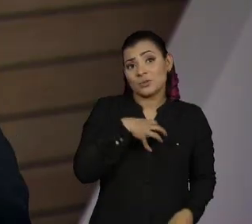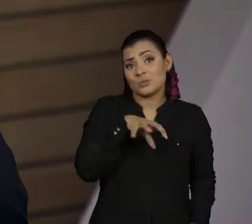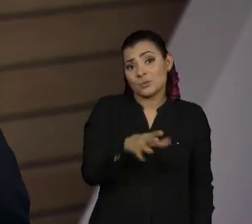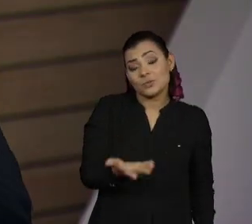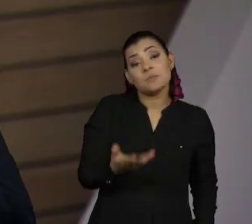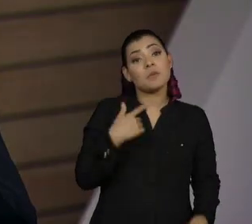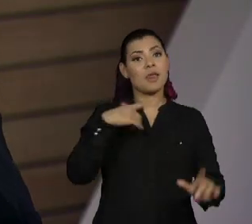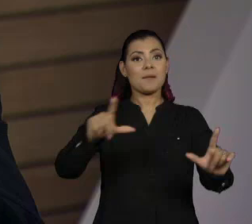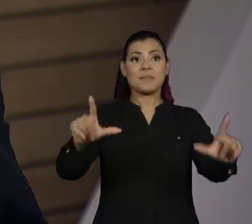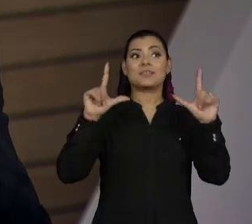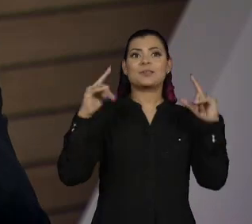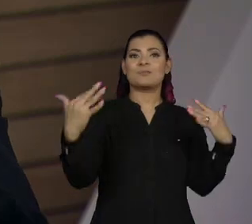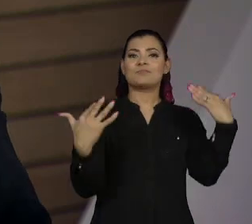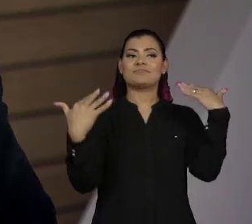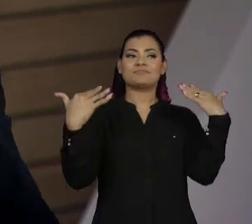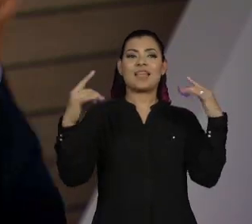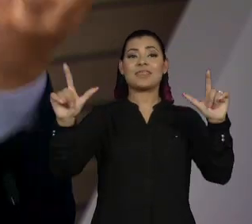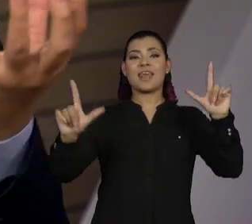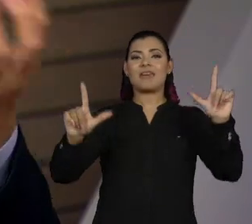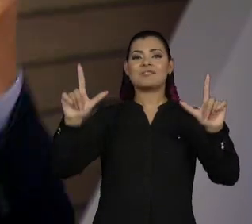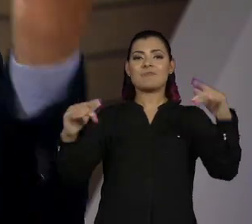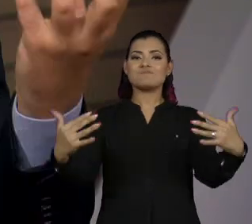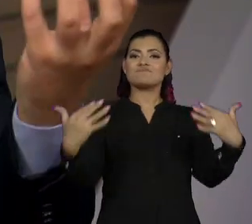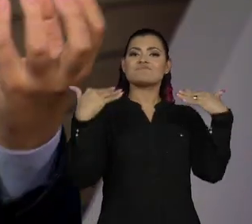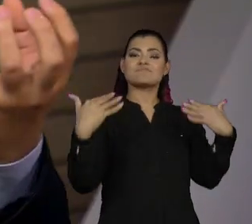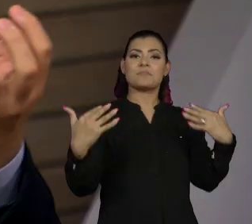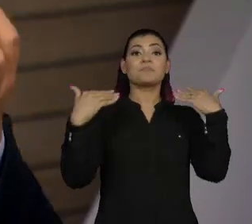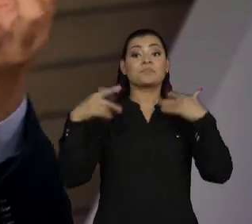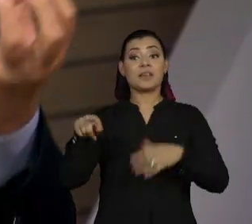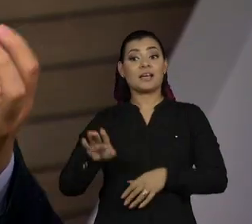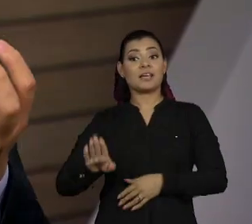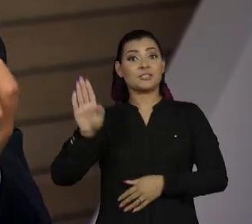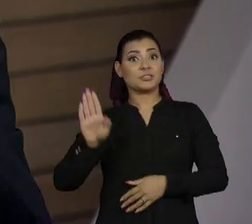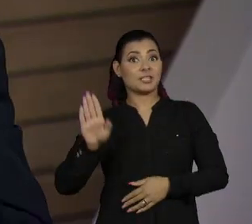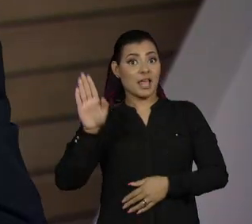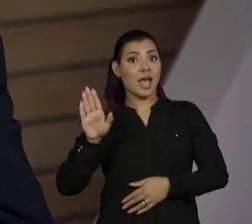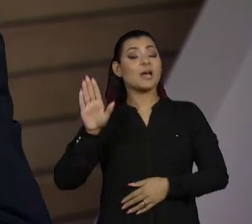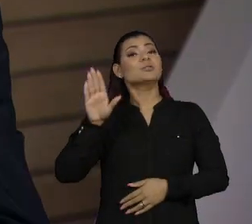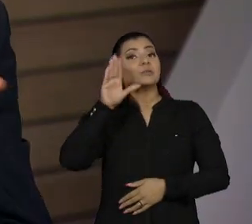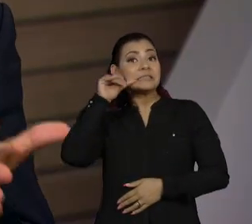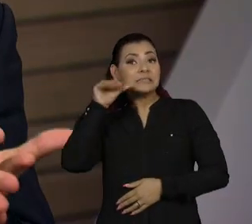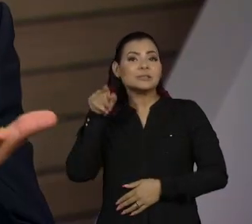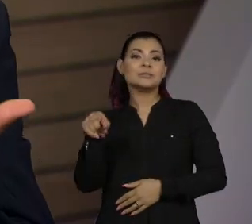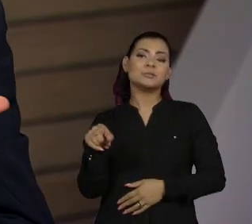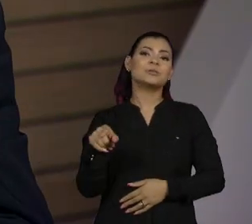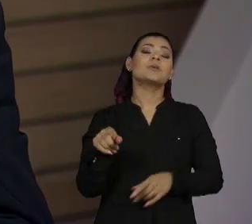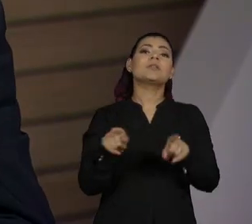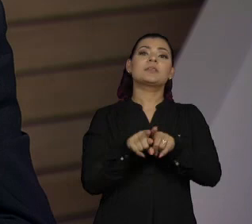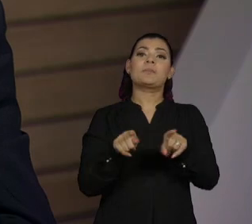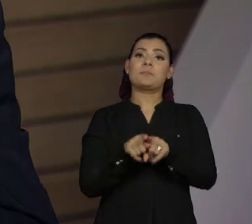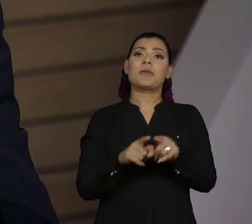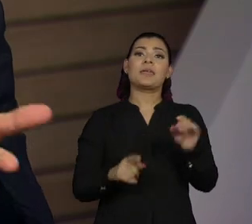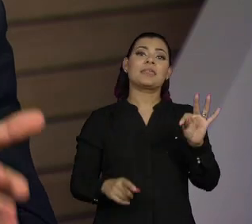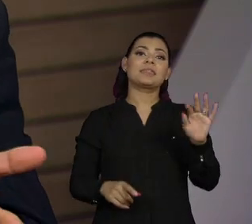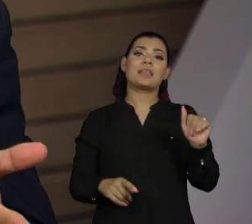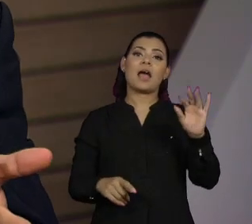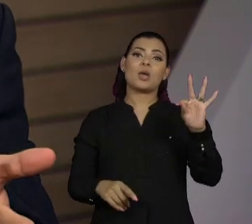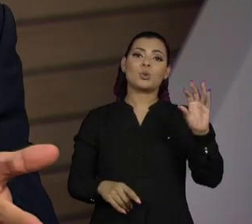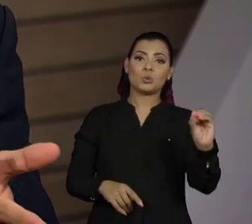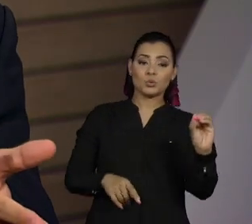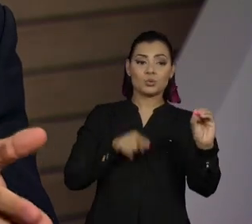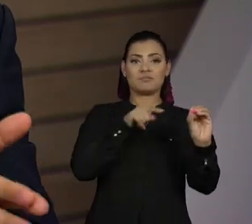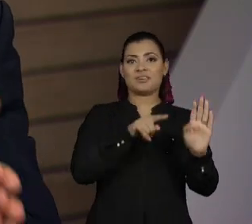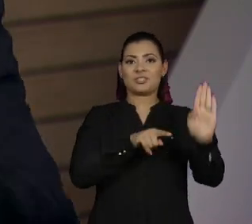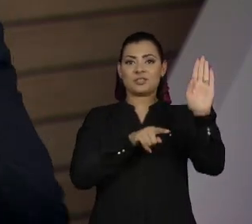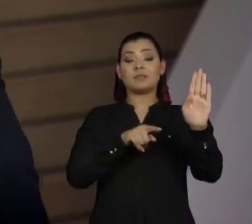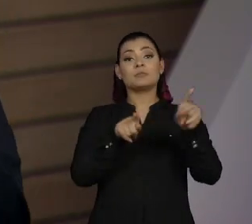apareceu na TV, conseguiram fazer essa ligação entre ele ser o candidato do Ciro e do Cid. O próprio caso do Tato tem sido creditado